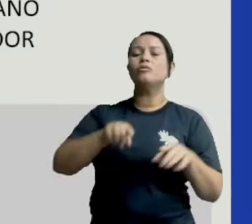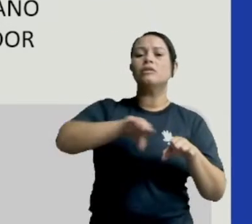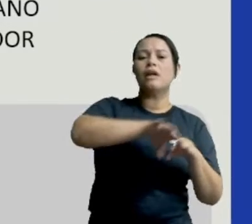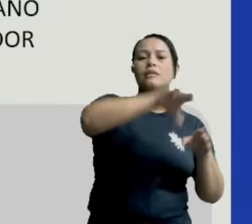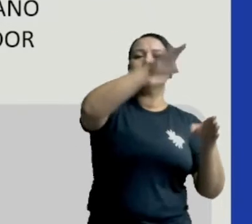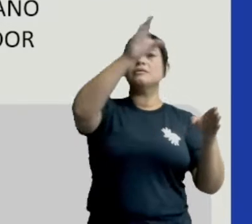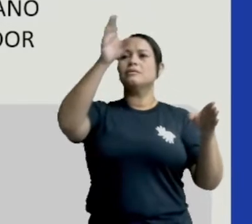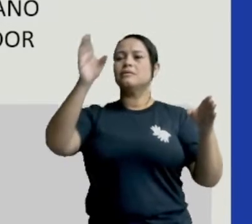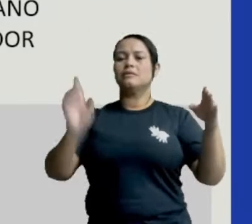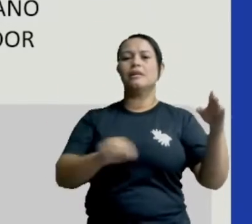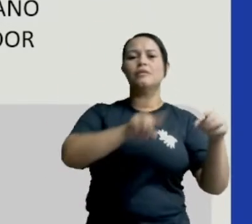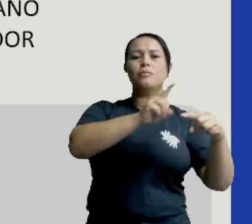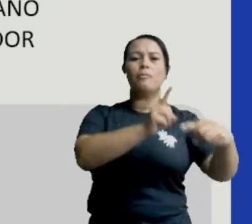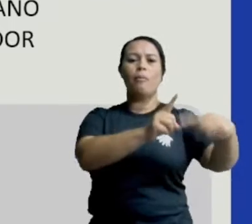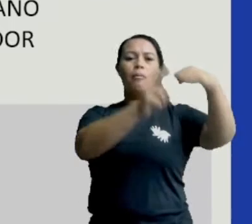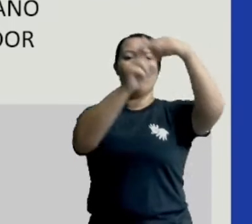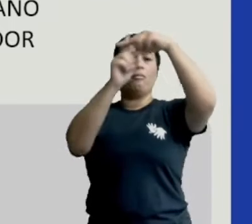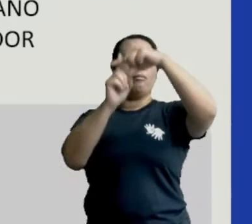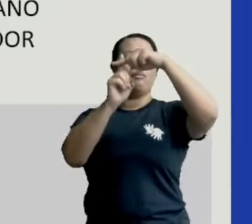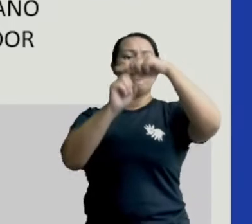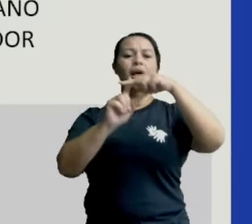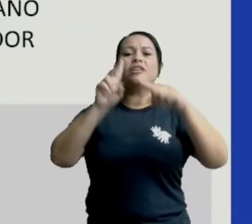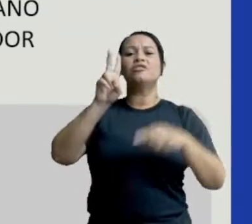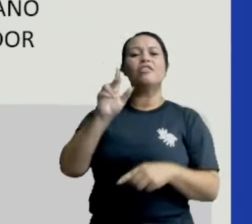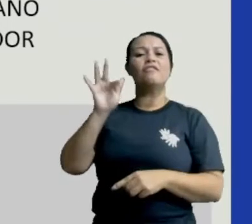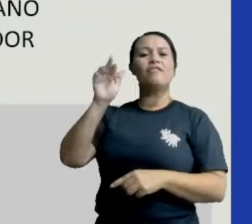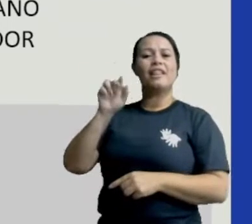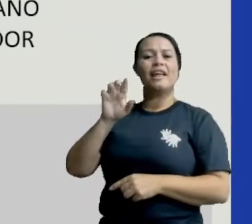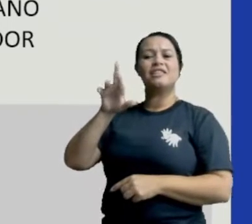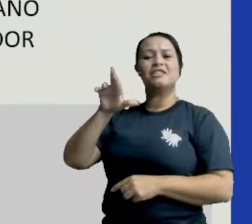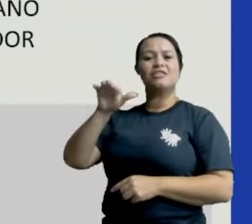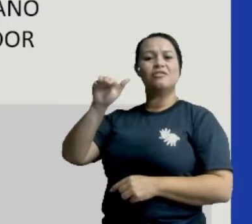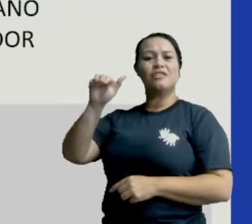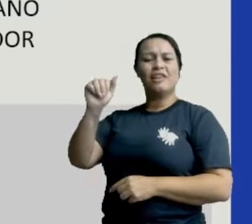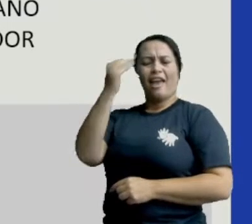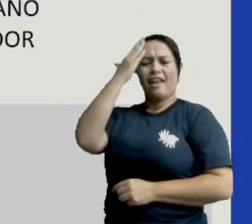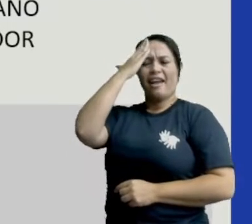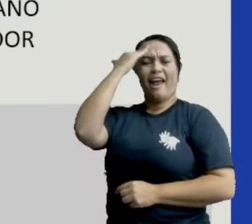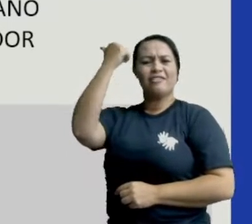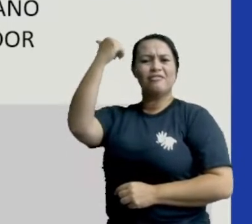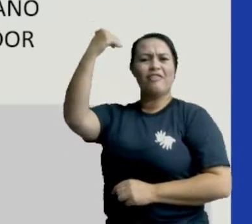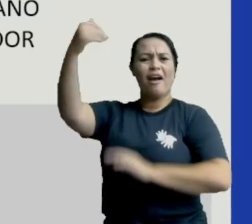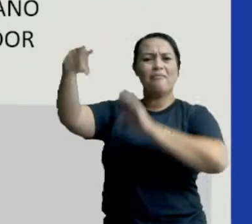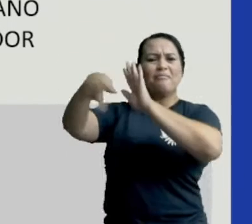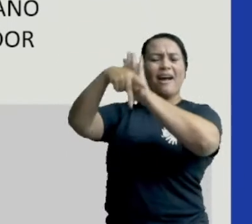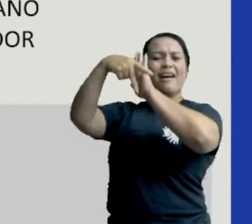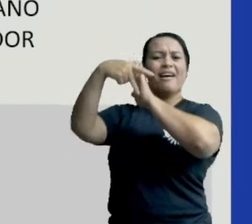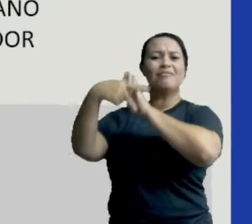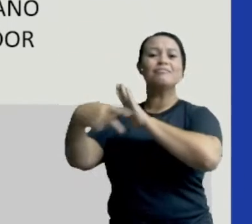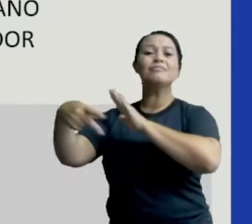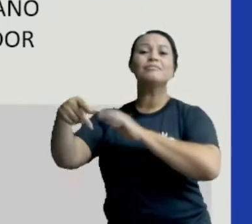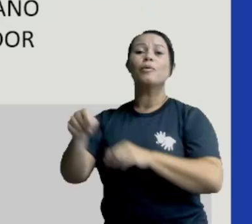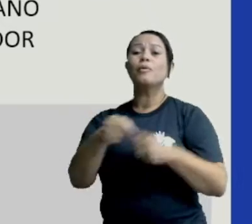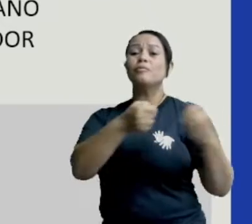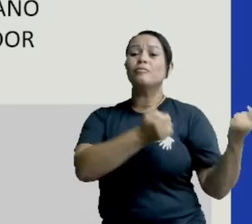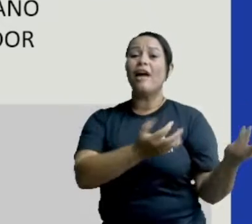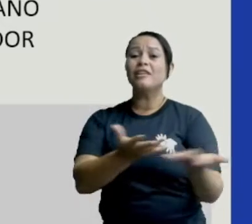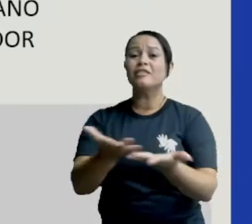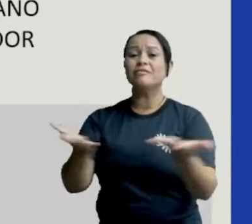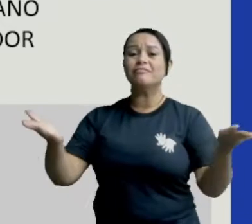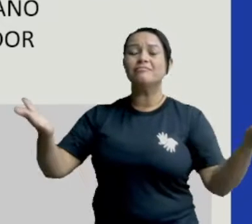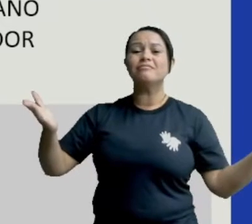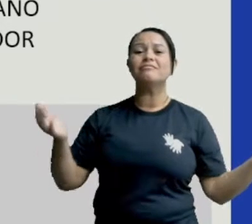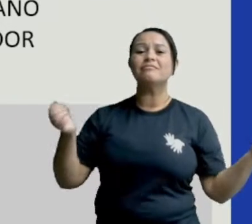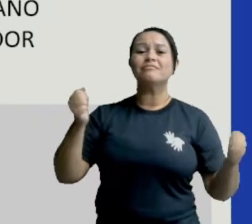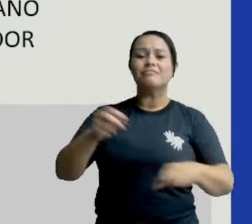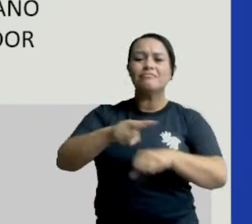No monte das Tabotas deu-te norte, de Fernandes Vieira grande fama, e o feito